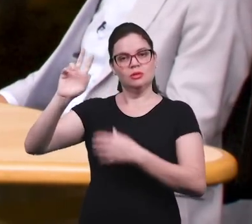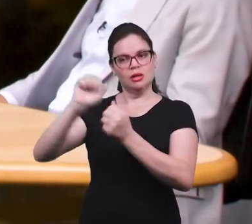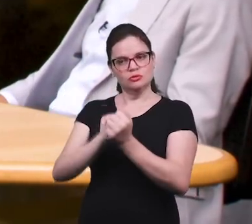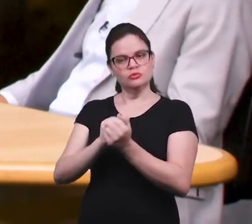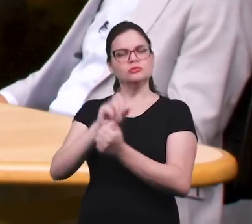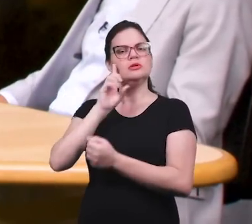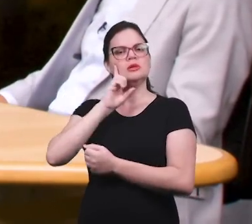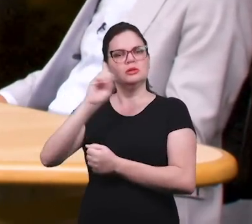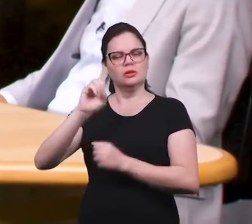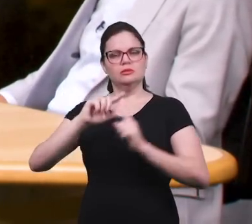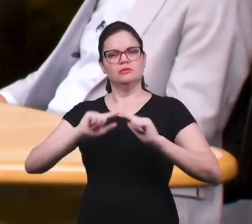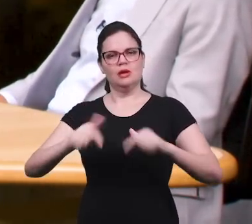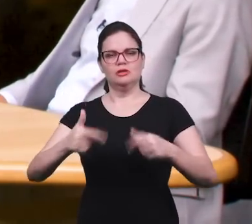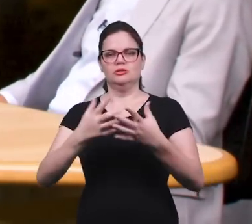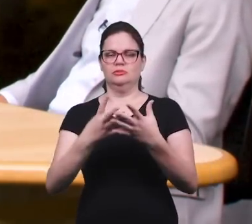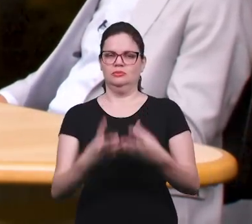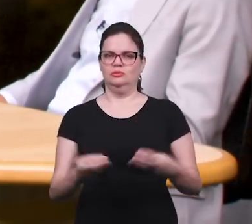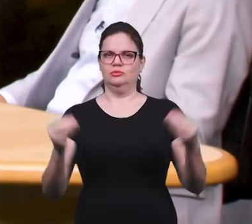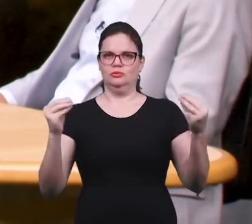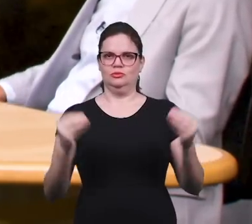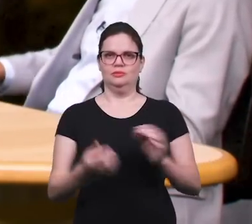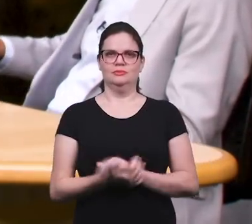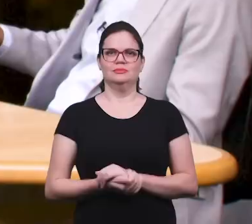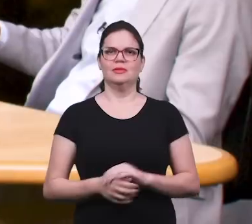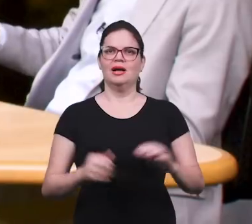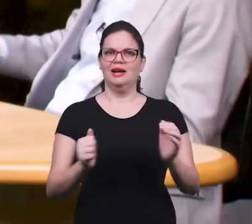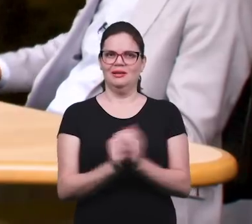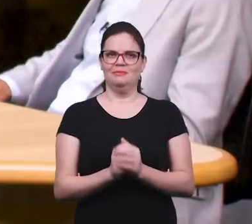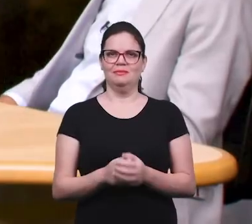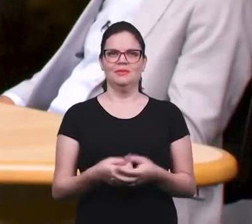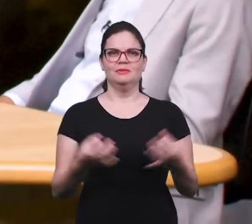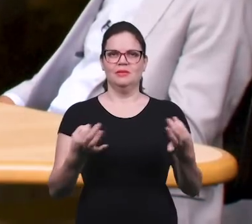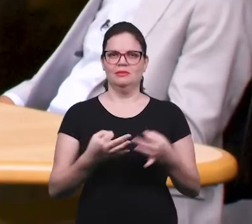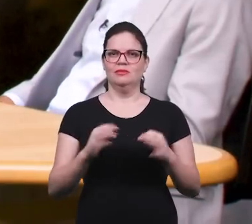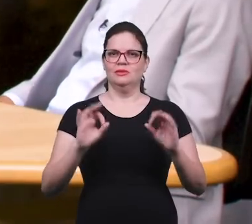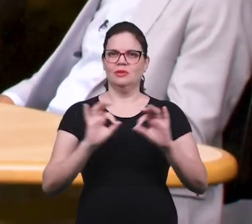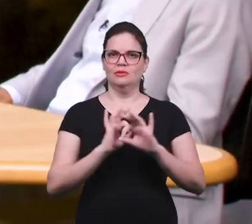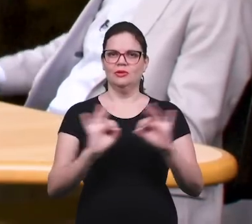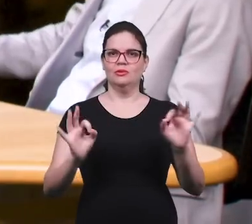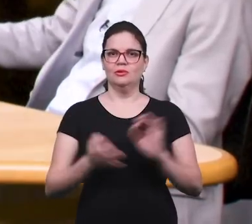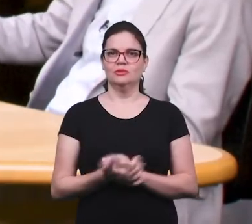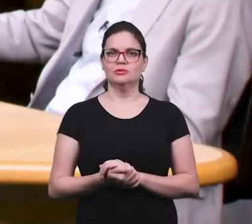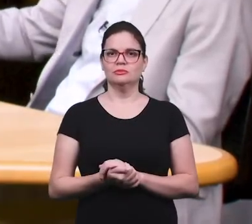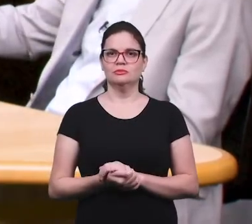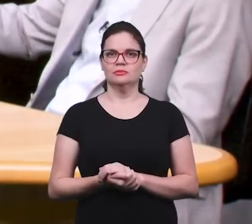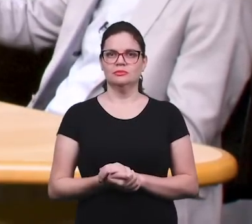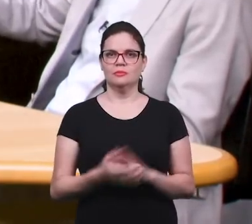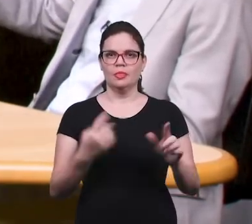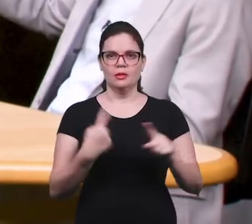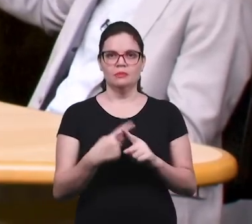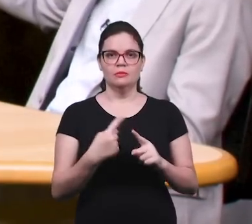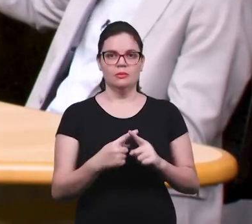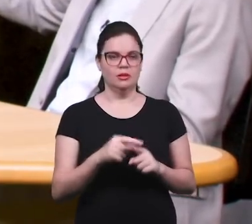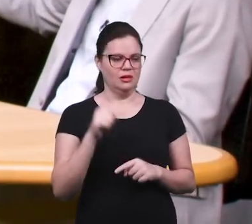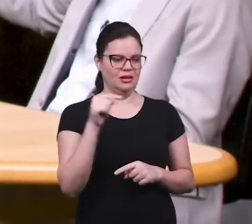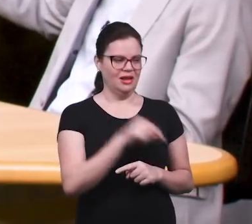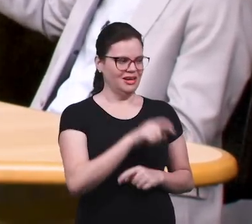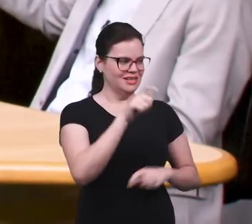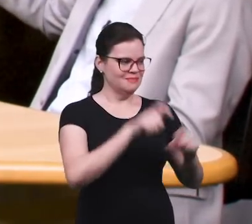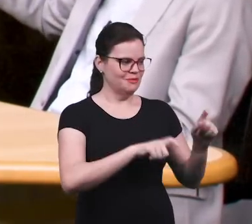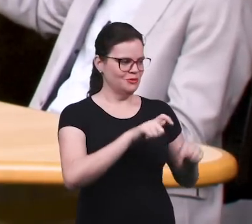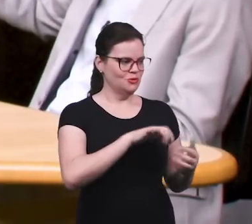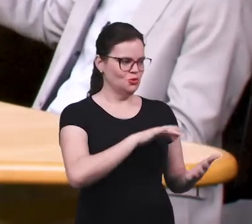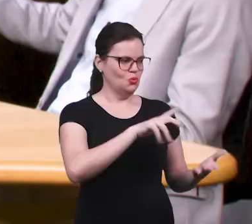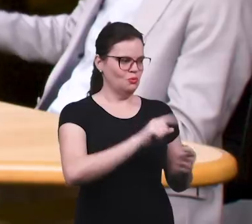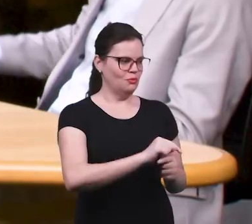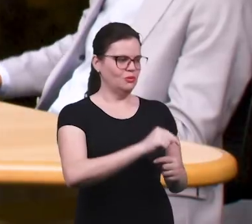cura. Que maravilha. Glória a Deus. Essa palavra foi maravilhosa. Muito bom mesmo. Porque vai Maravilha. contra tudo que o mundo está falando. Né? Exatamente.